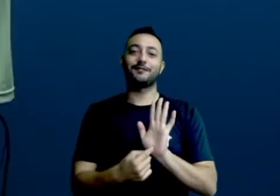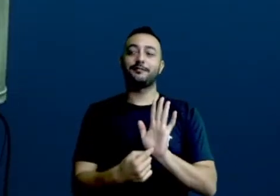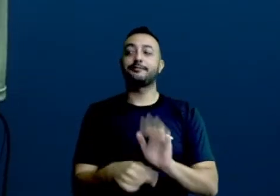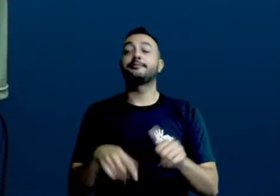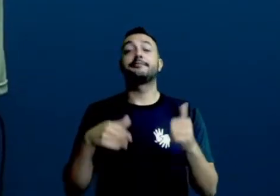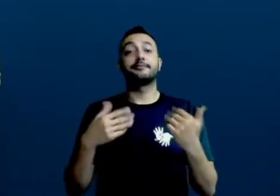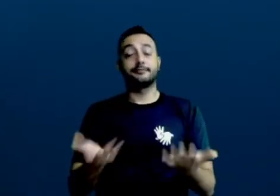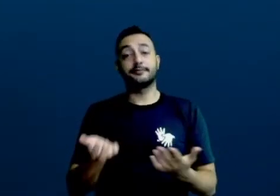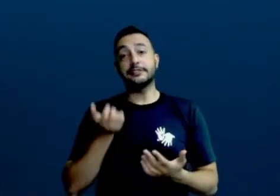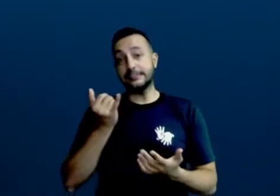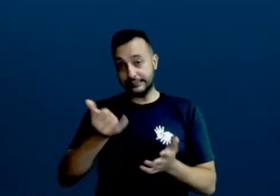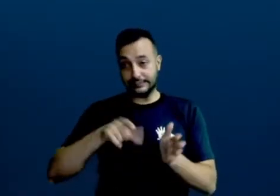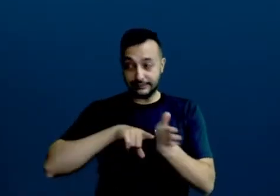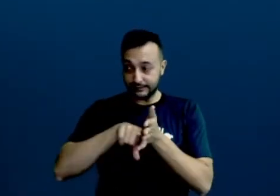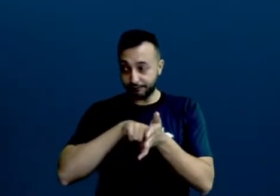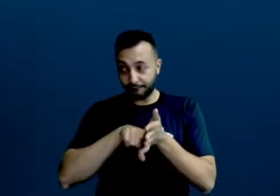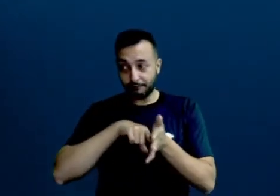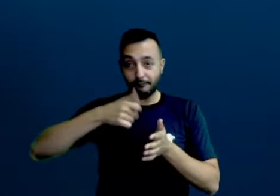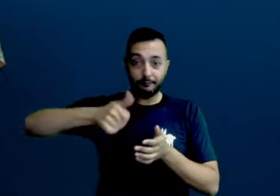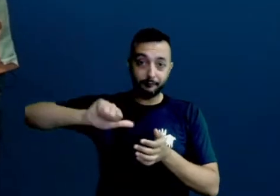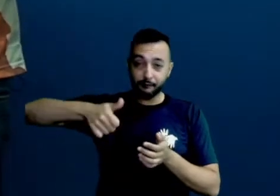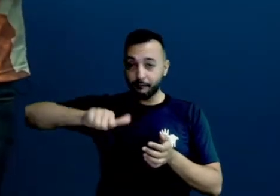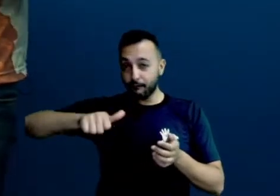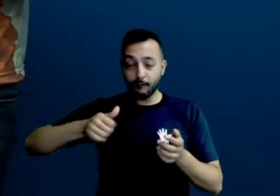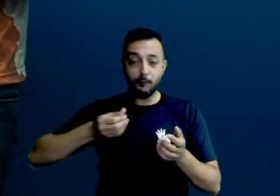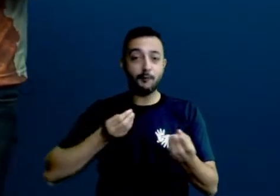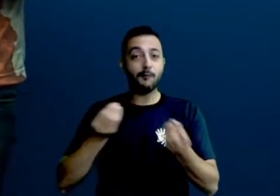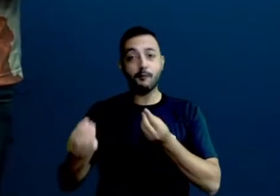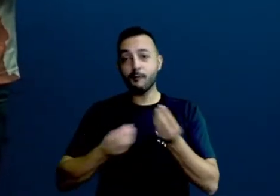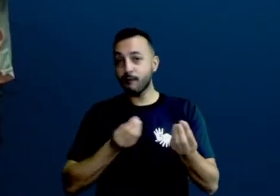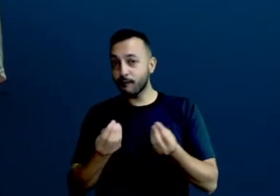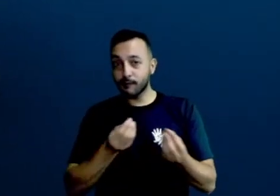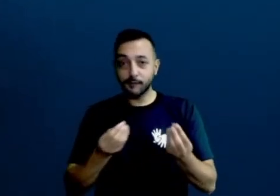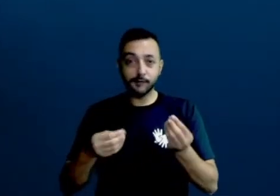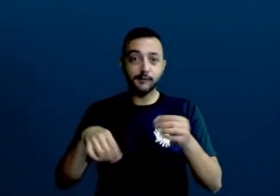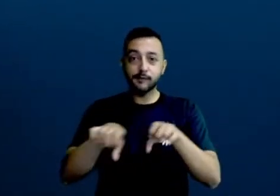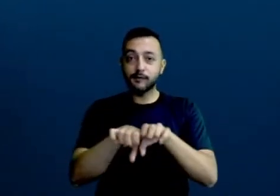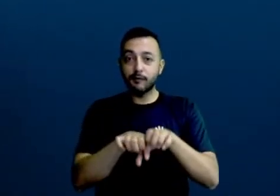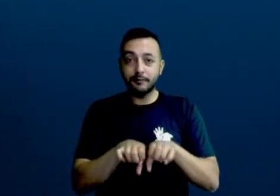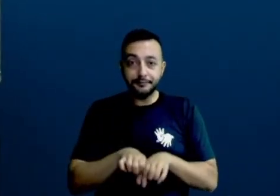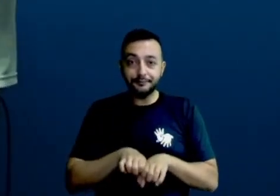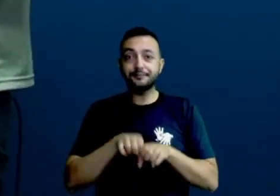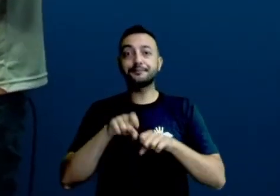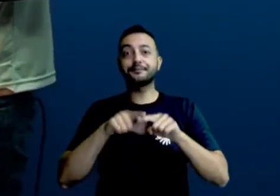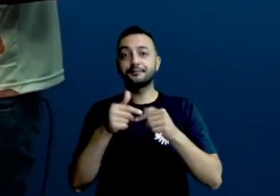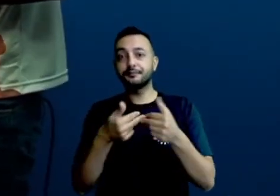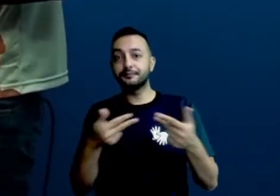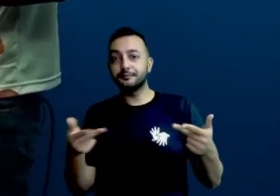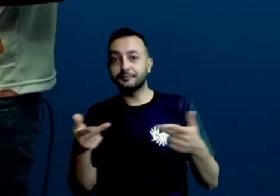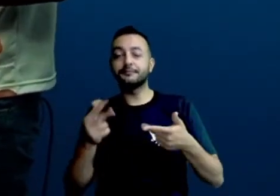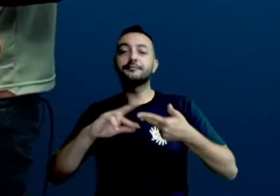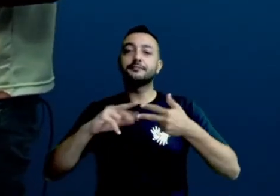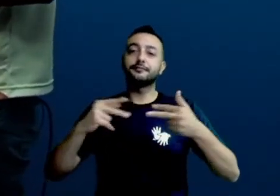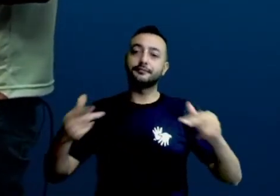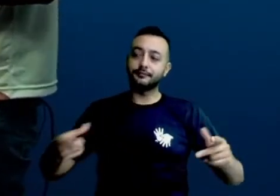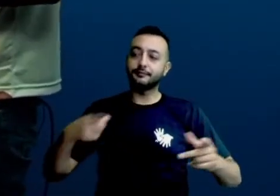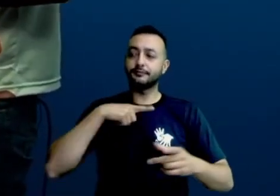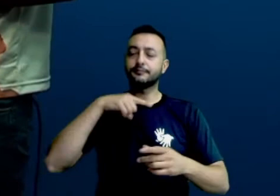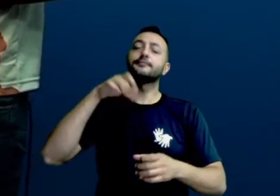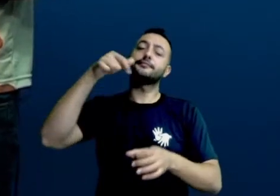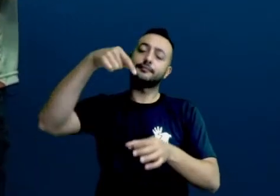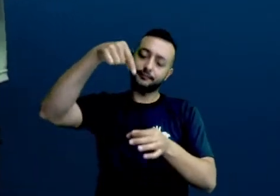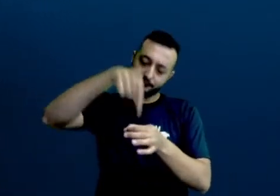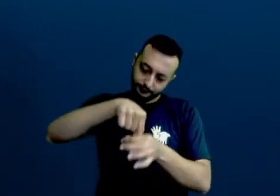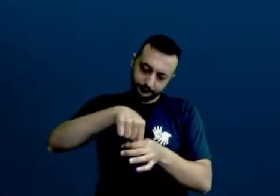portanto se a gente for fazer uma análise da estrutura do nosso material genético a gente vai ver que ele vai estar lá no lucro ou tá